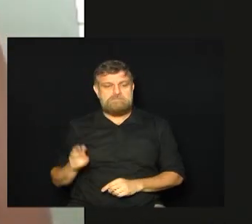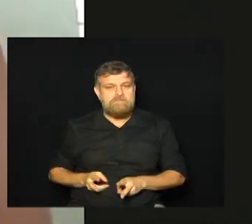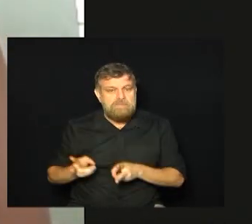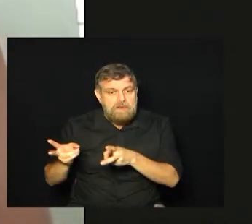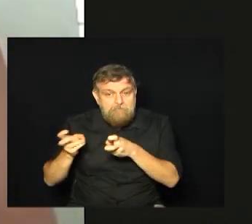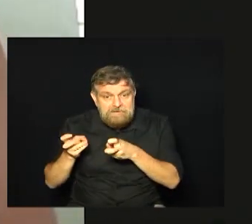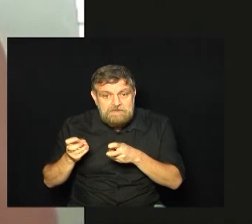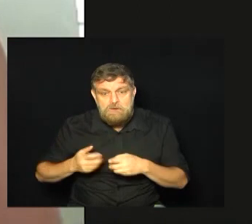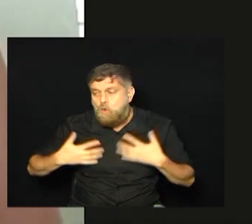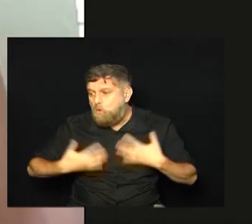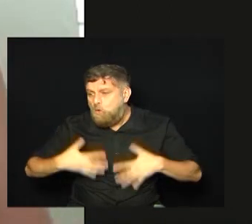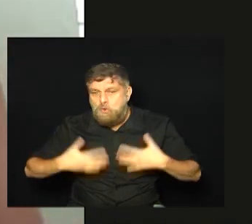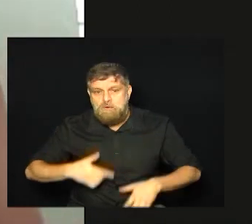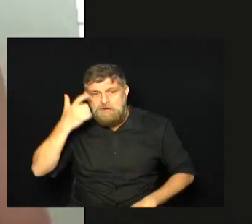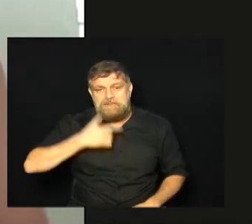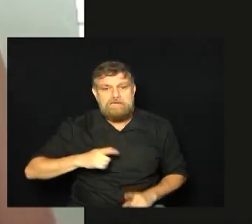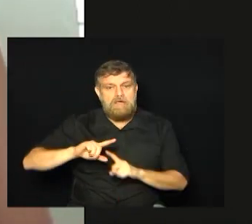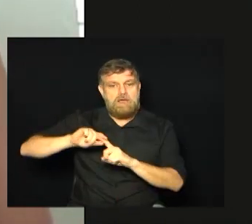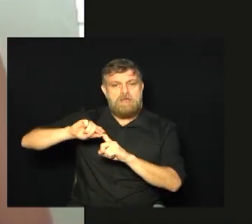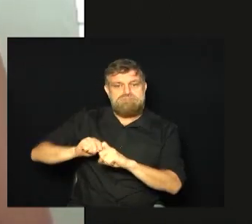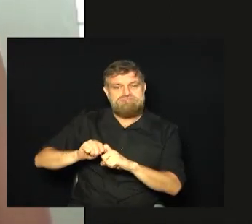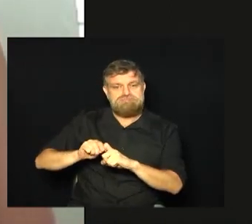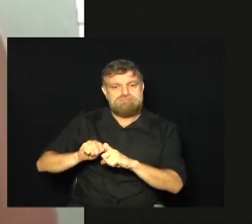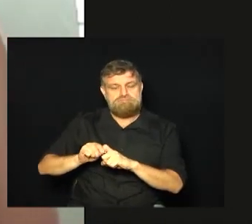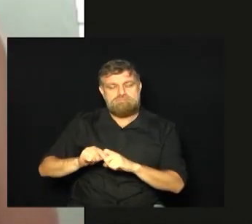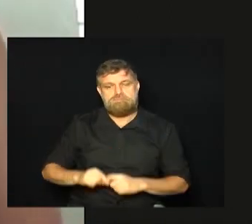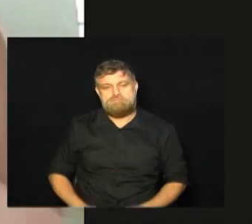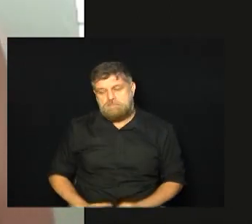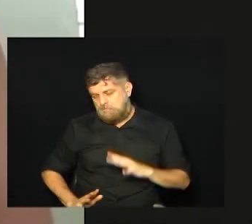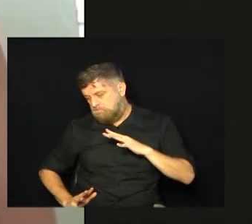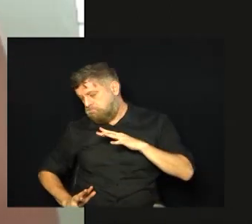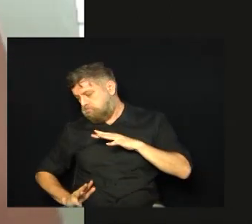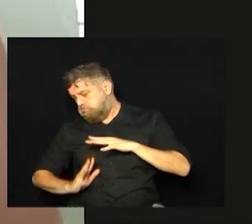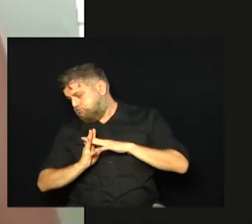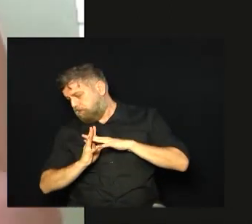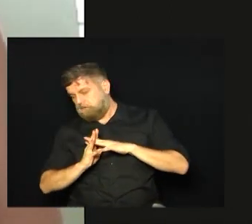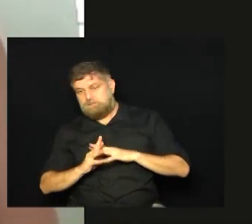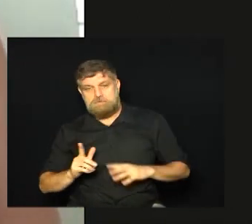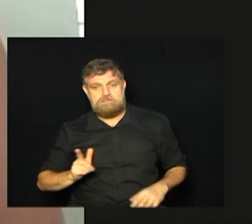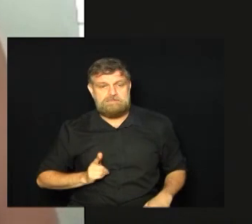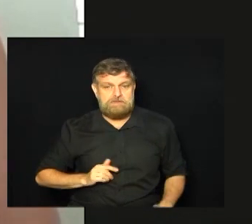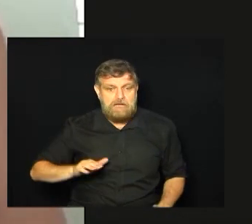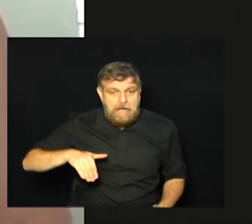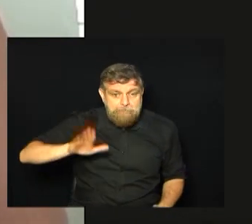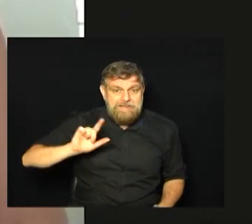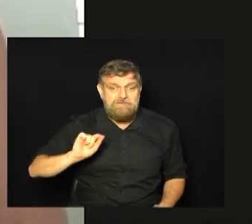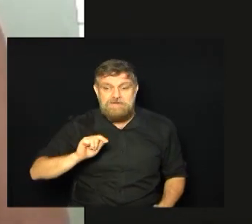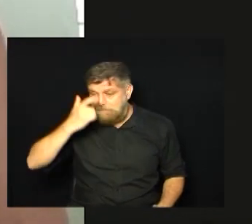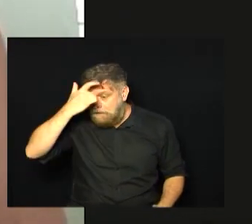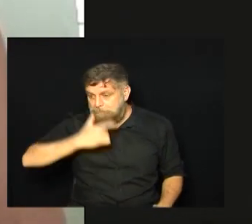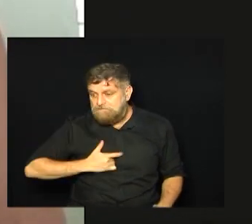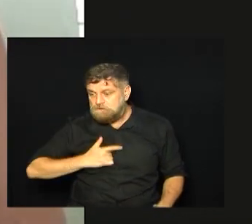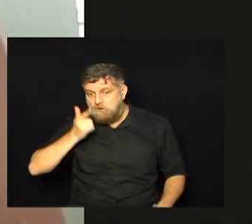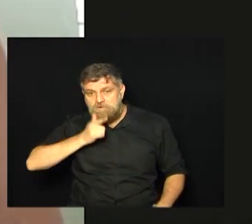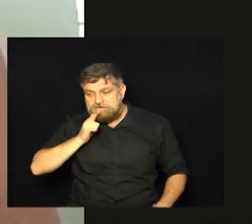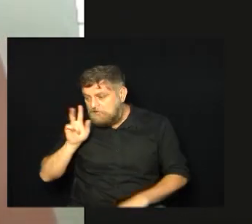pouca coisa, que ela está exausta, esgotada, tendo que dar conta de tudo, e é mais do que uma pessoa pode dar